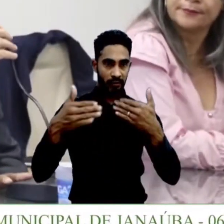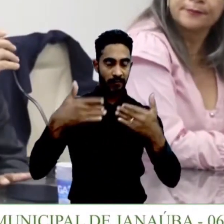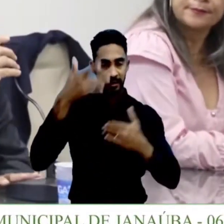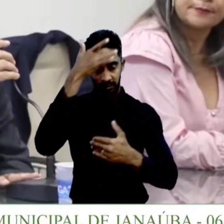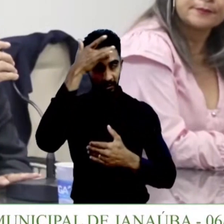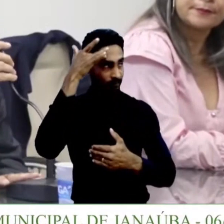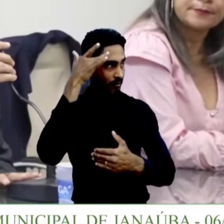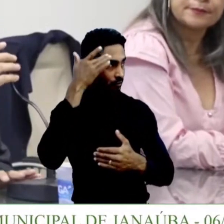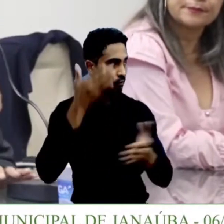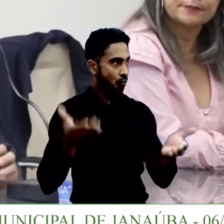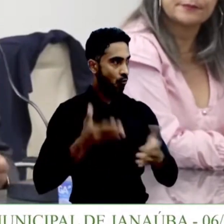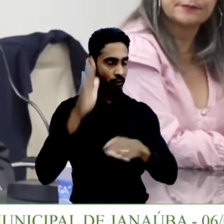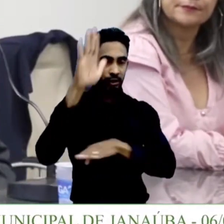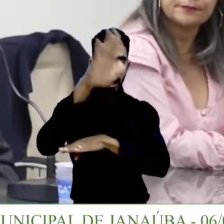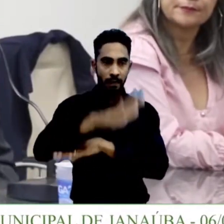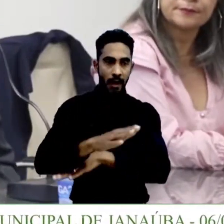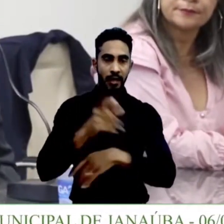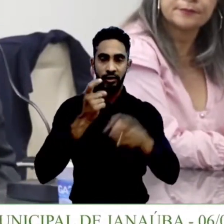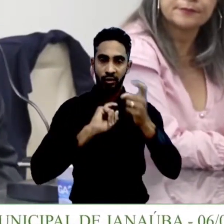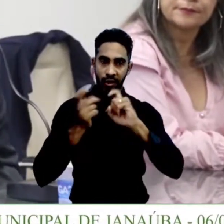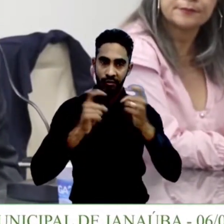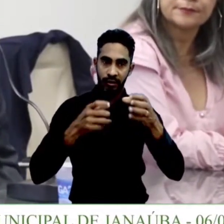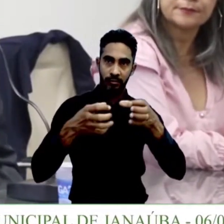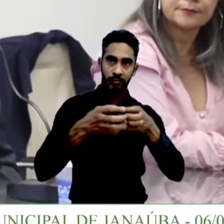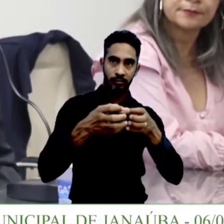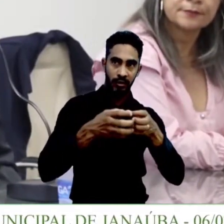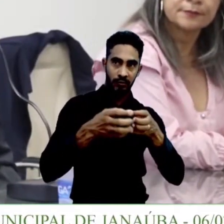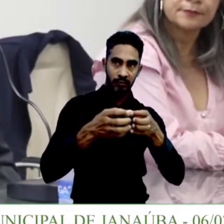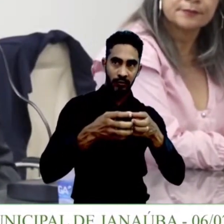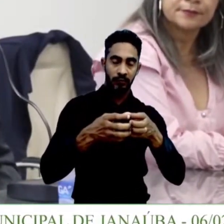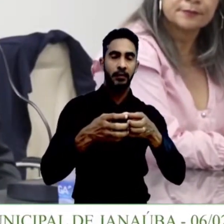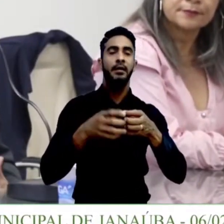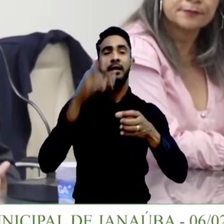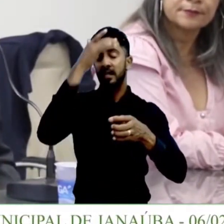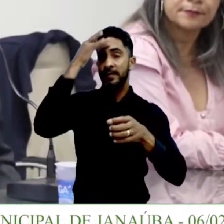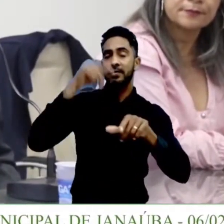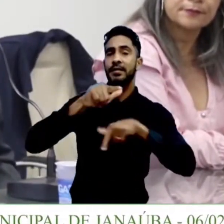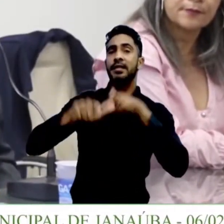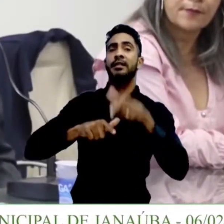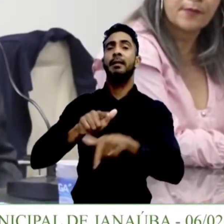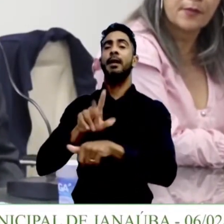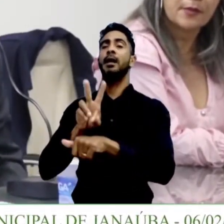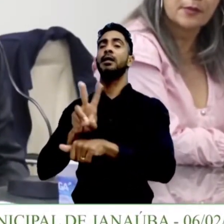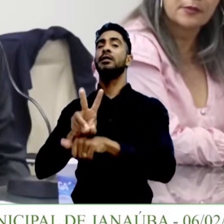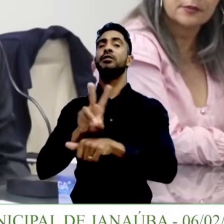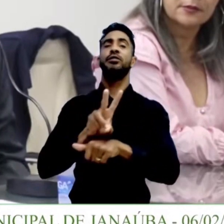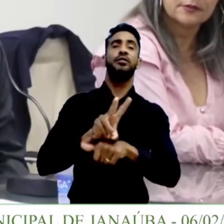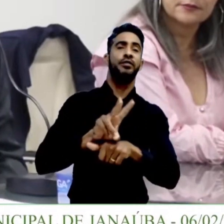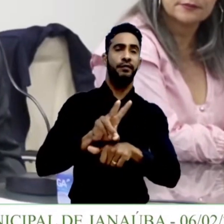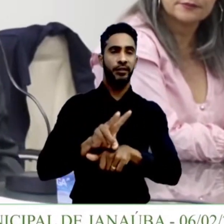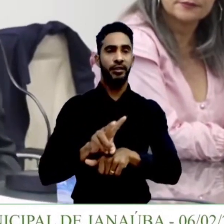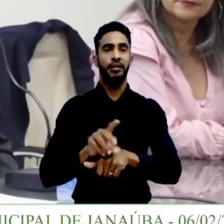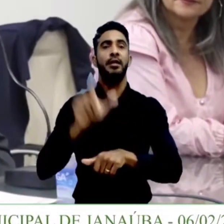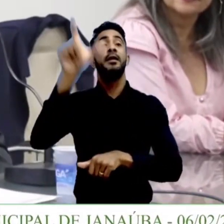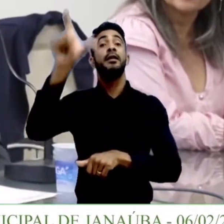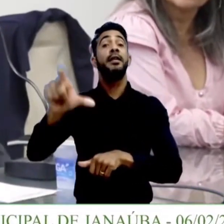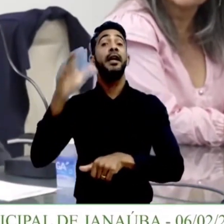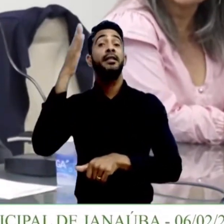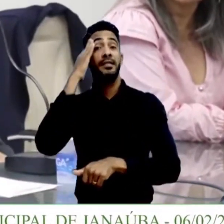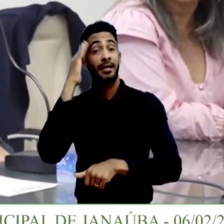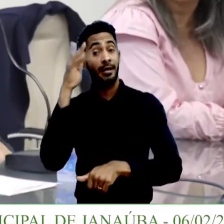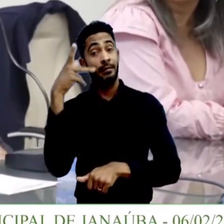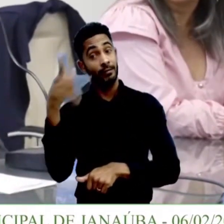colegas. Hoje à tarde nós reunimos até com a classe dos vigias. E falamos para eles, olha, quem entende do serviço de